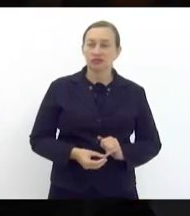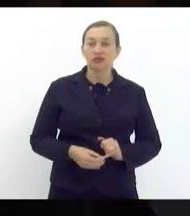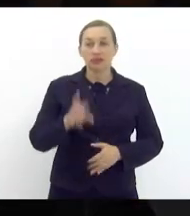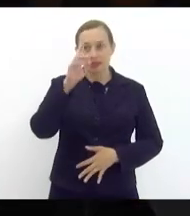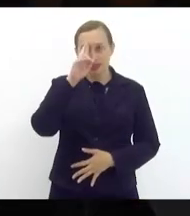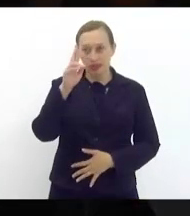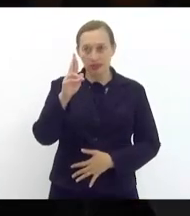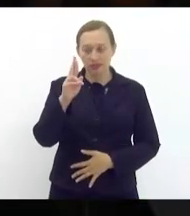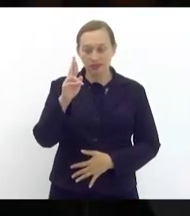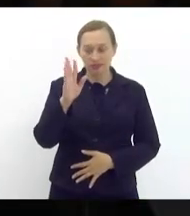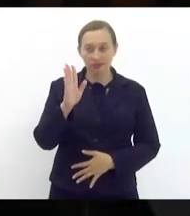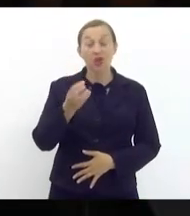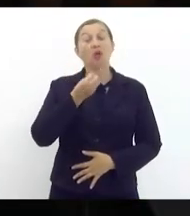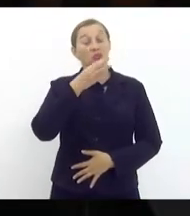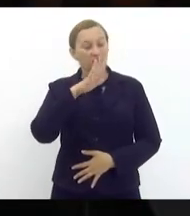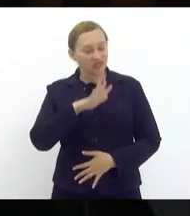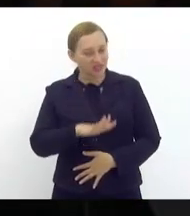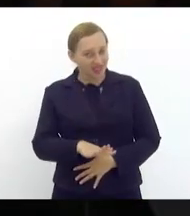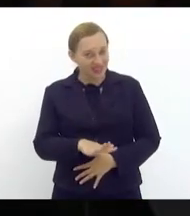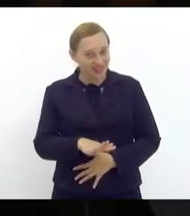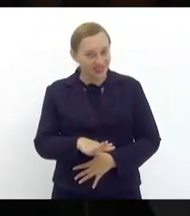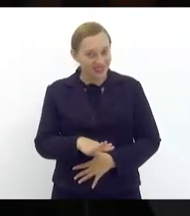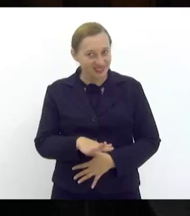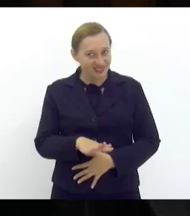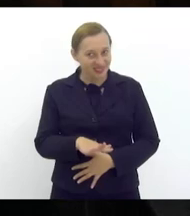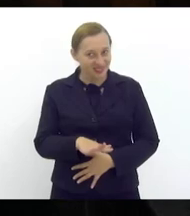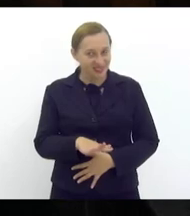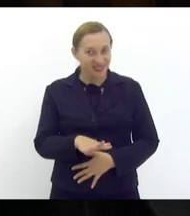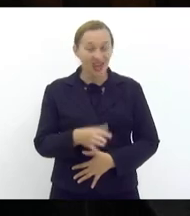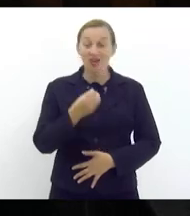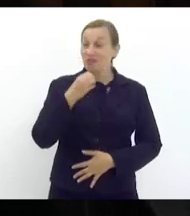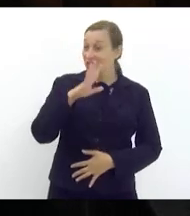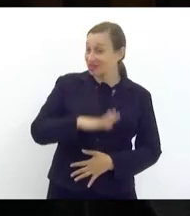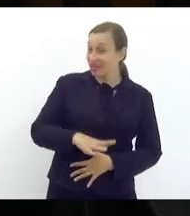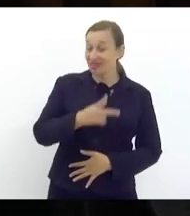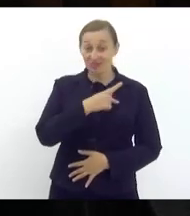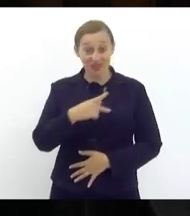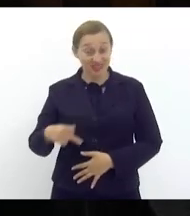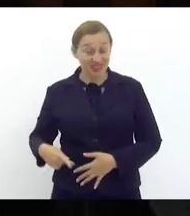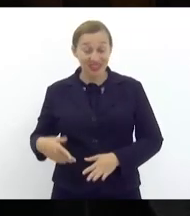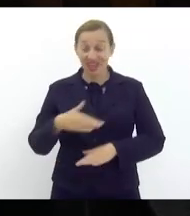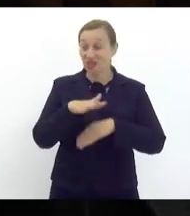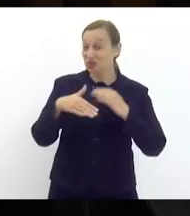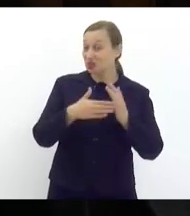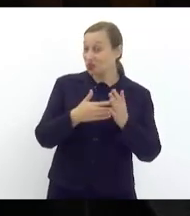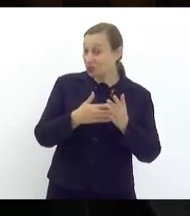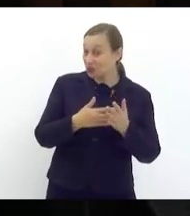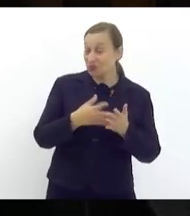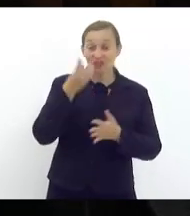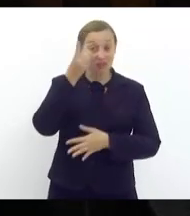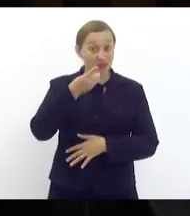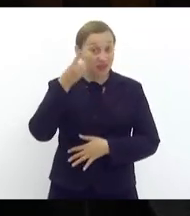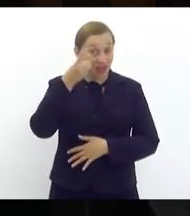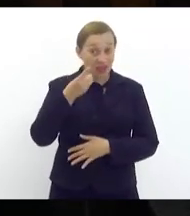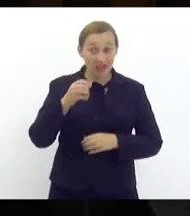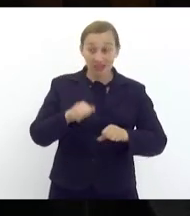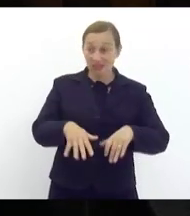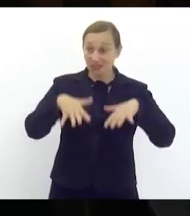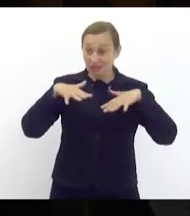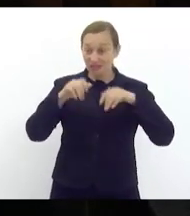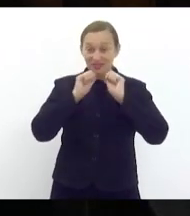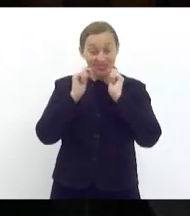Senhora presidente. Ah, boa tarde. Boa tarde, presidente. Boa tarde a todos os deputados que ainda se encontram aqui no plenário da